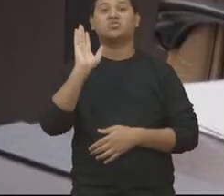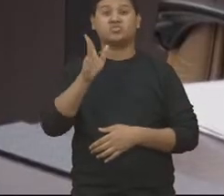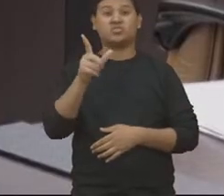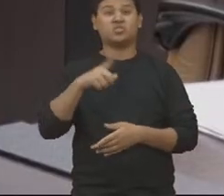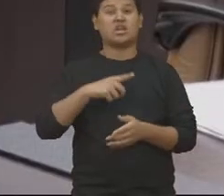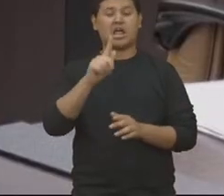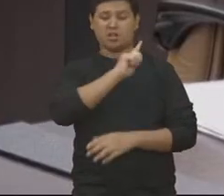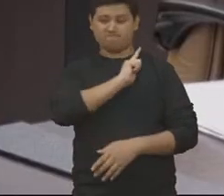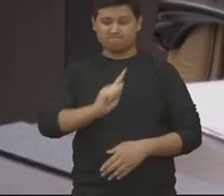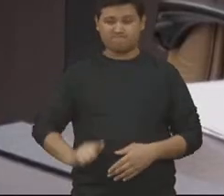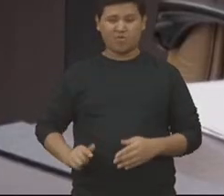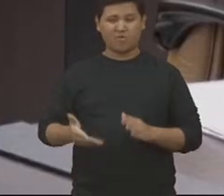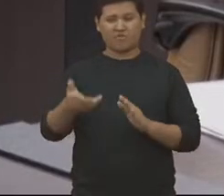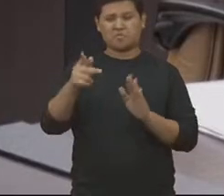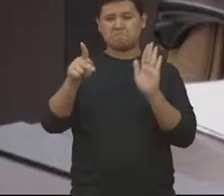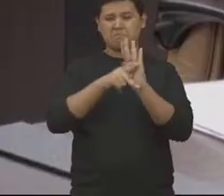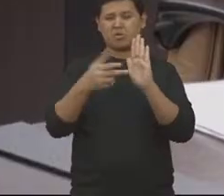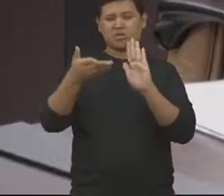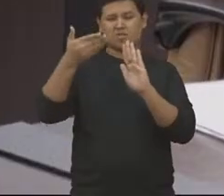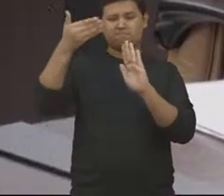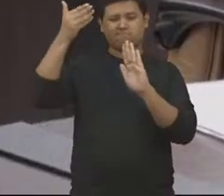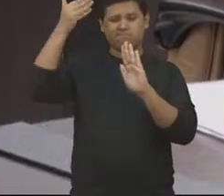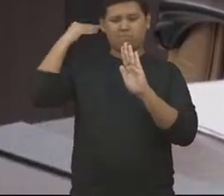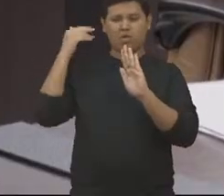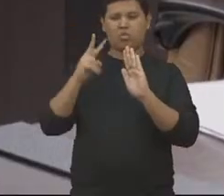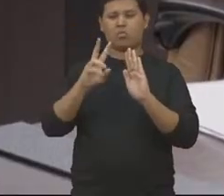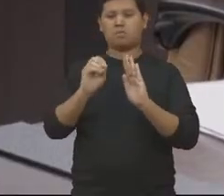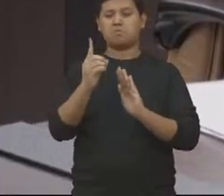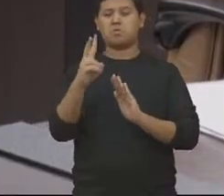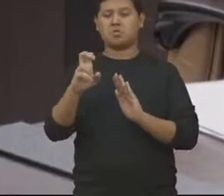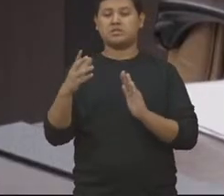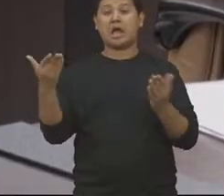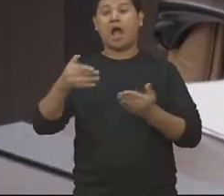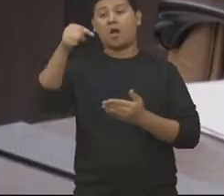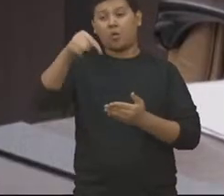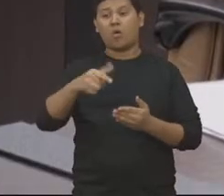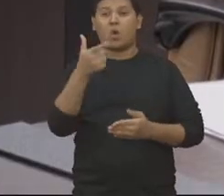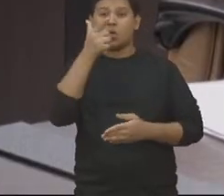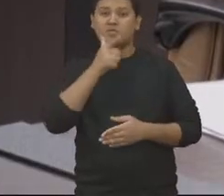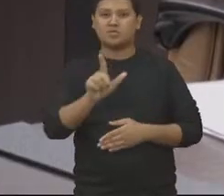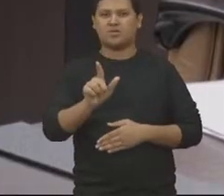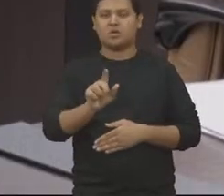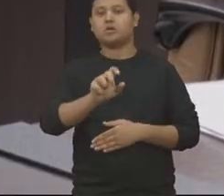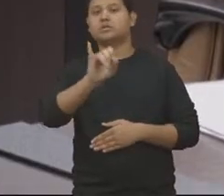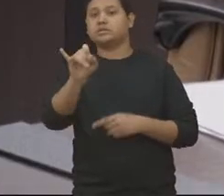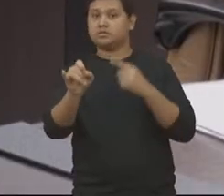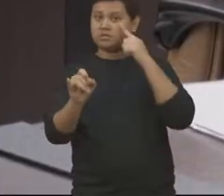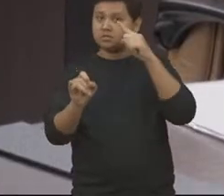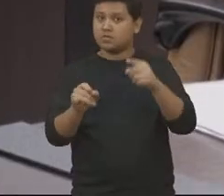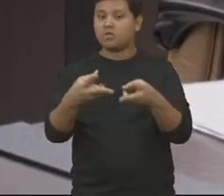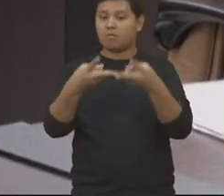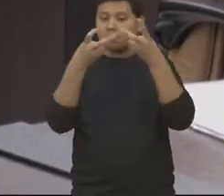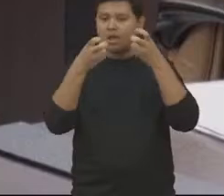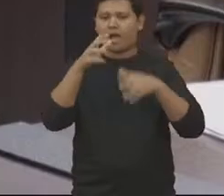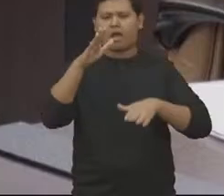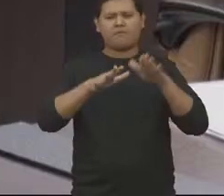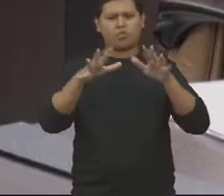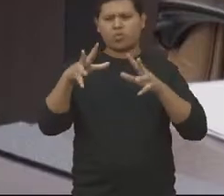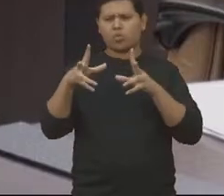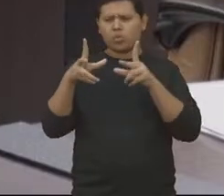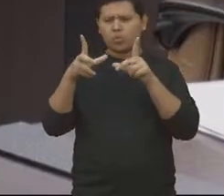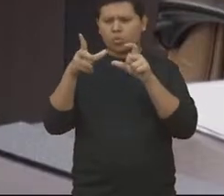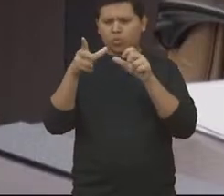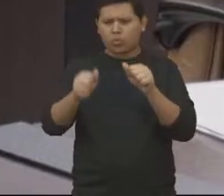de 2012, e nós entregamos agora. Então, só para as pessoas terem noção de que nem tudo que